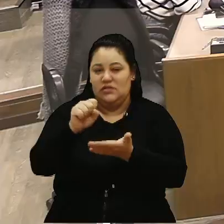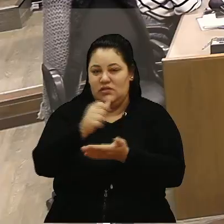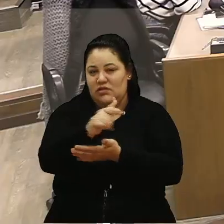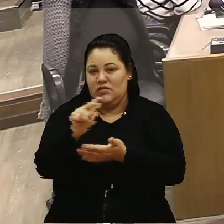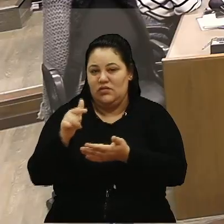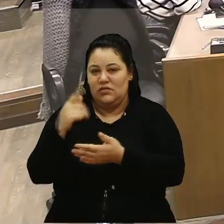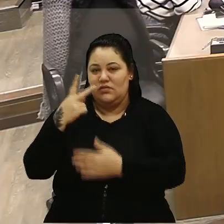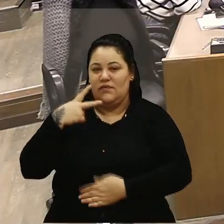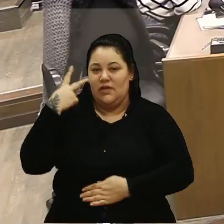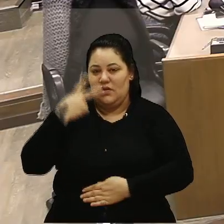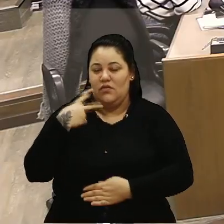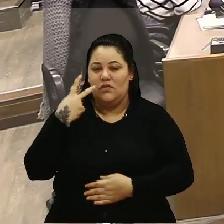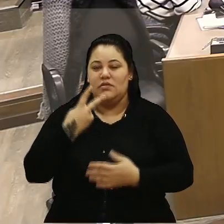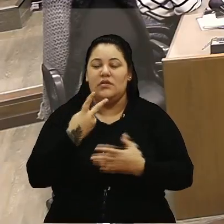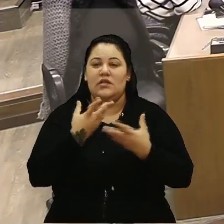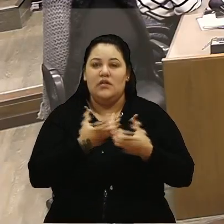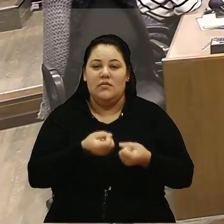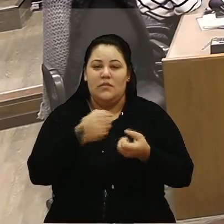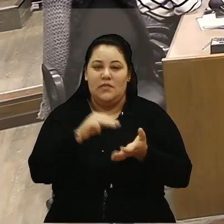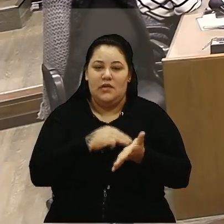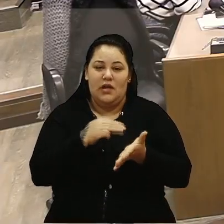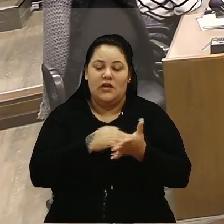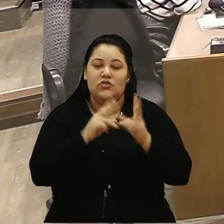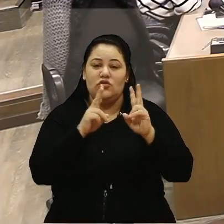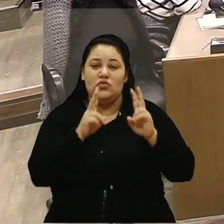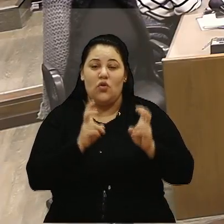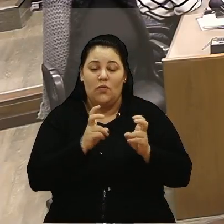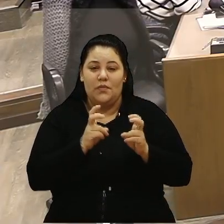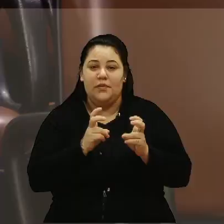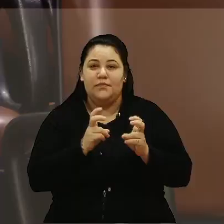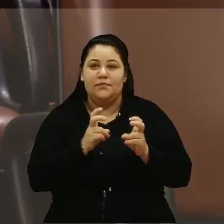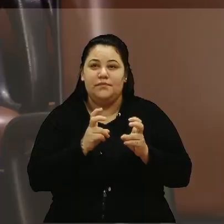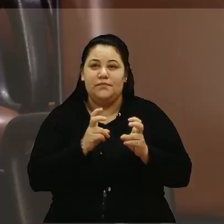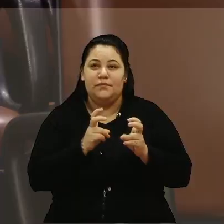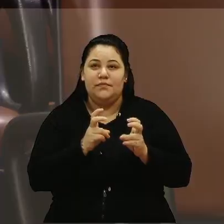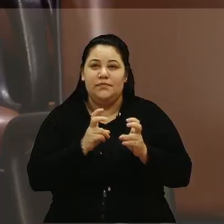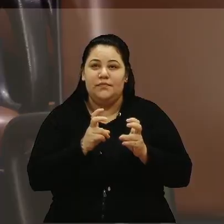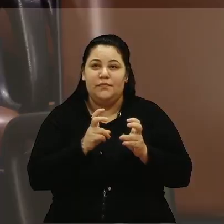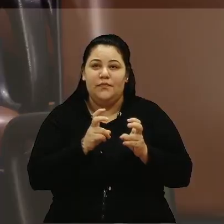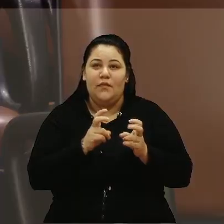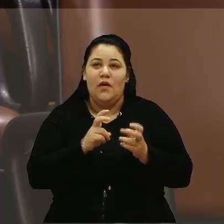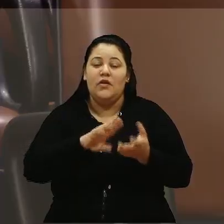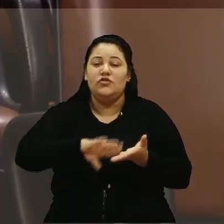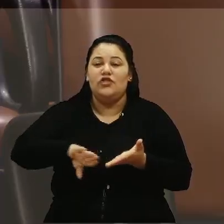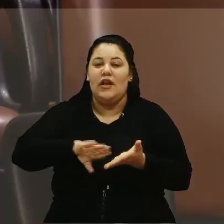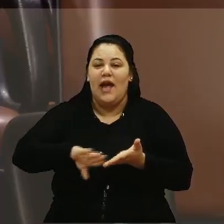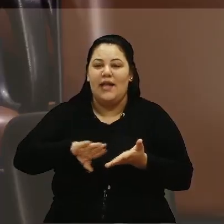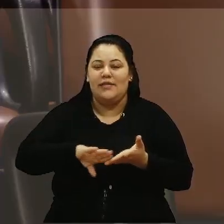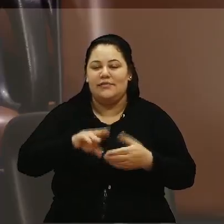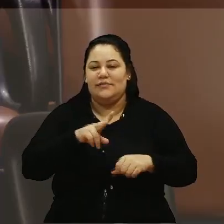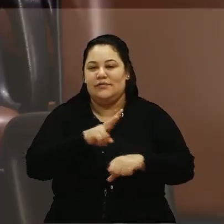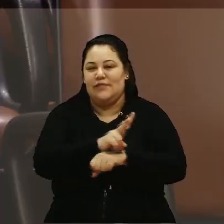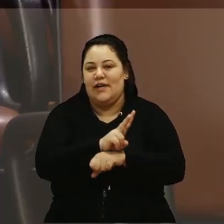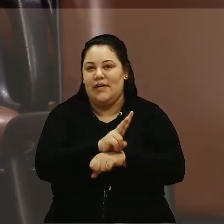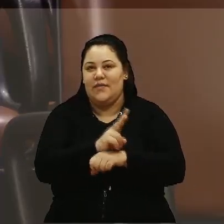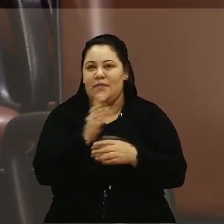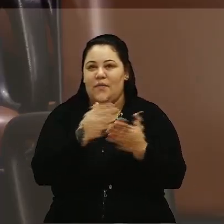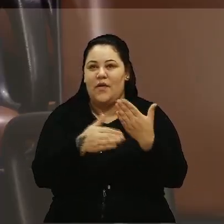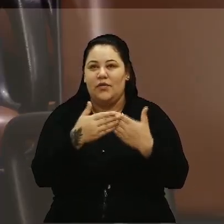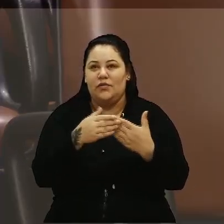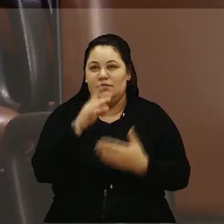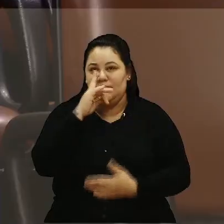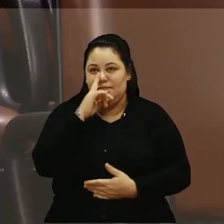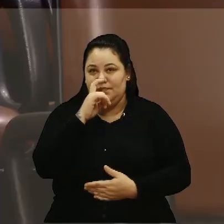devam ter recebido, sobre a questão de que foram excluídas as vagas para todos os pais